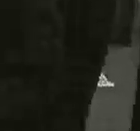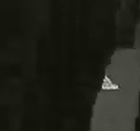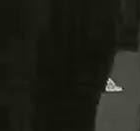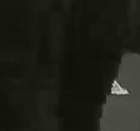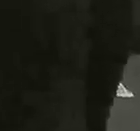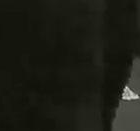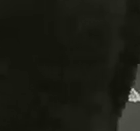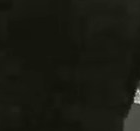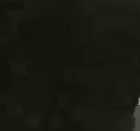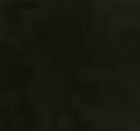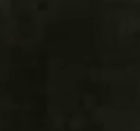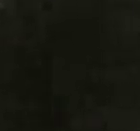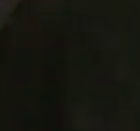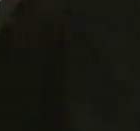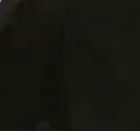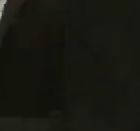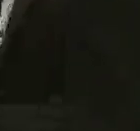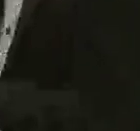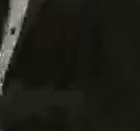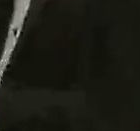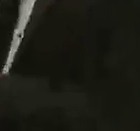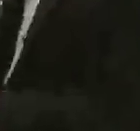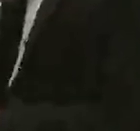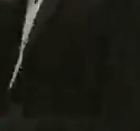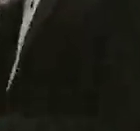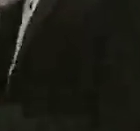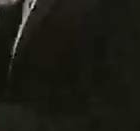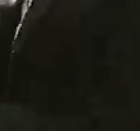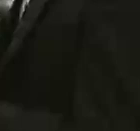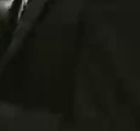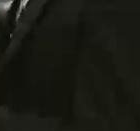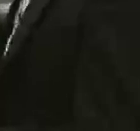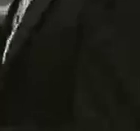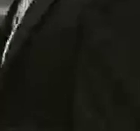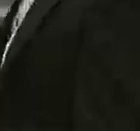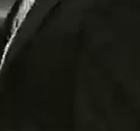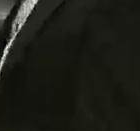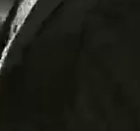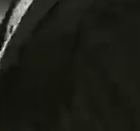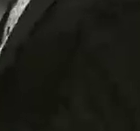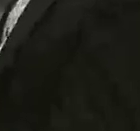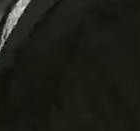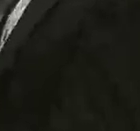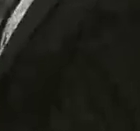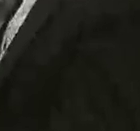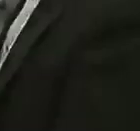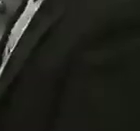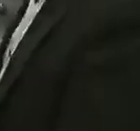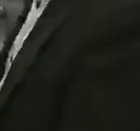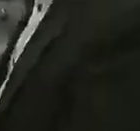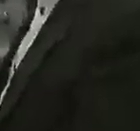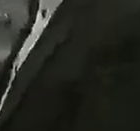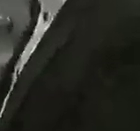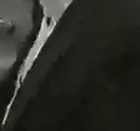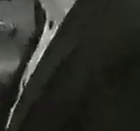que foi um dos vereadores que utilizaram a tribuna. Boa noite, vereador. Várias as reivindicações, entre elas